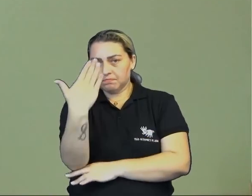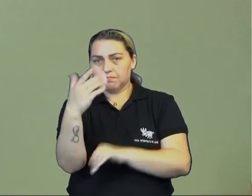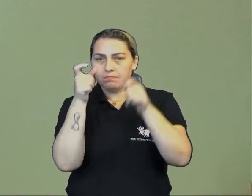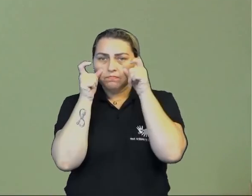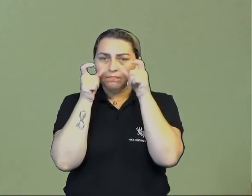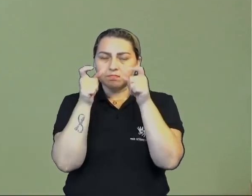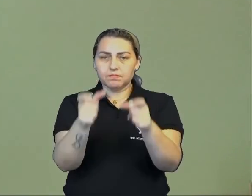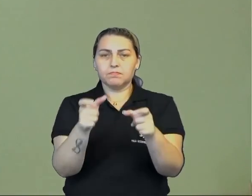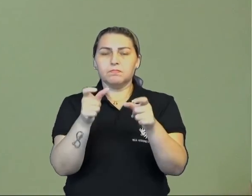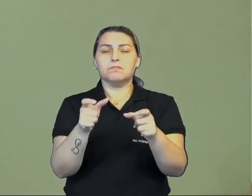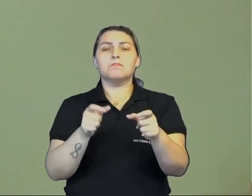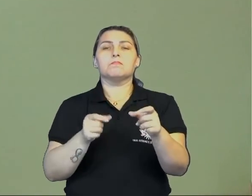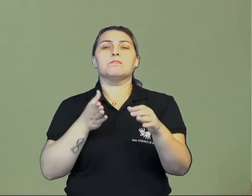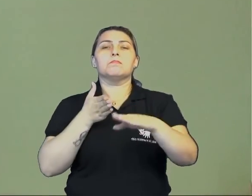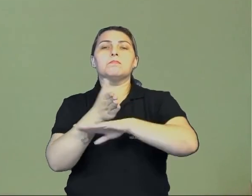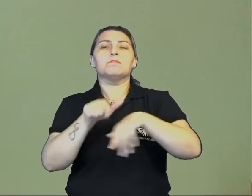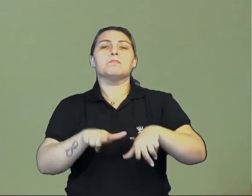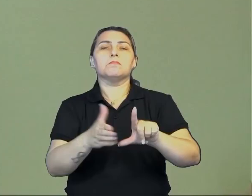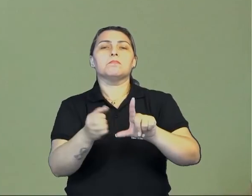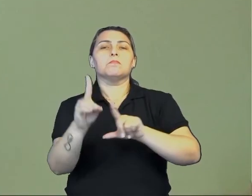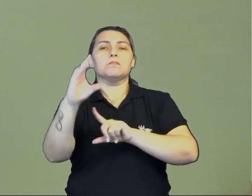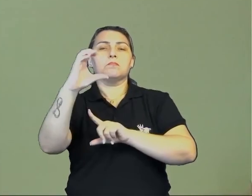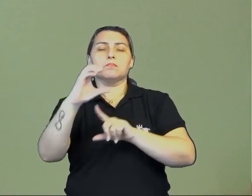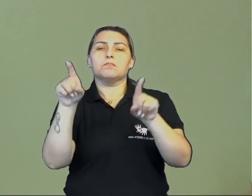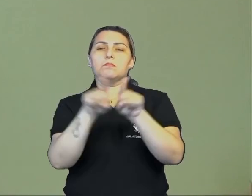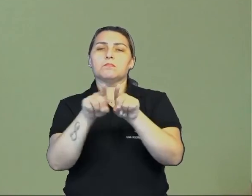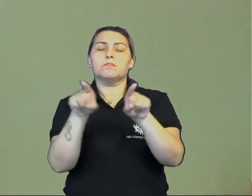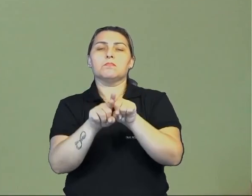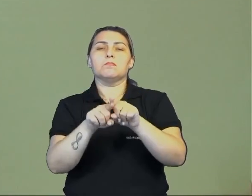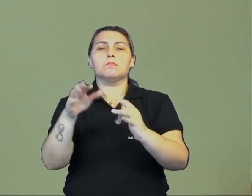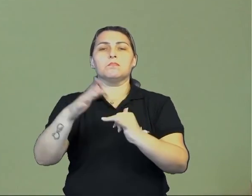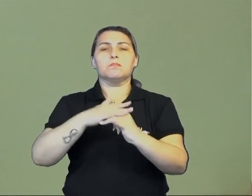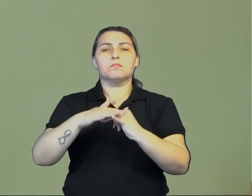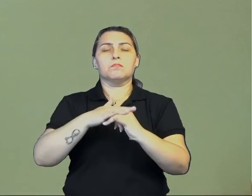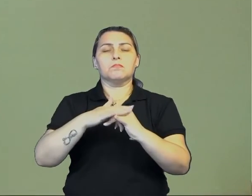a atenção de vocês, acesse a plataforma Eduque e também vá lá no